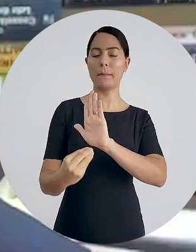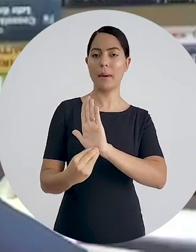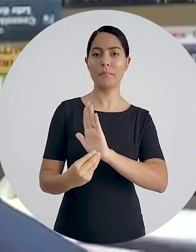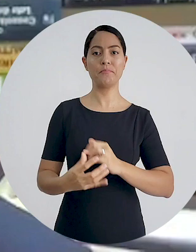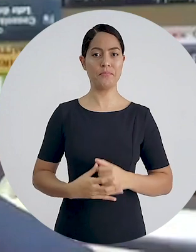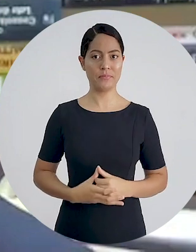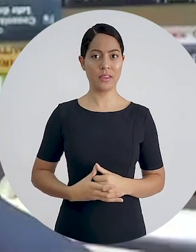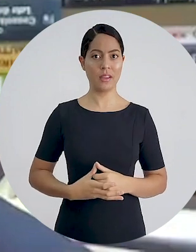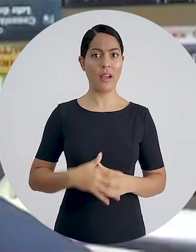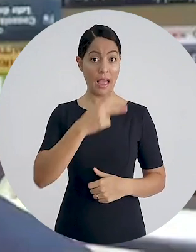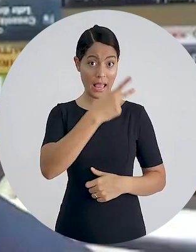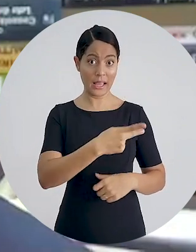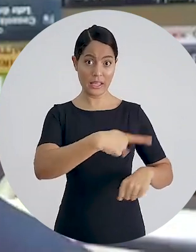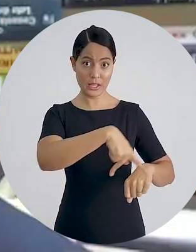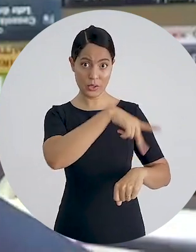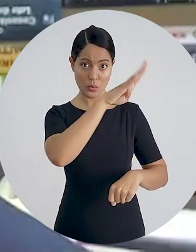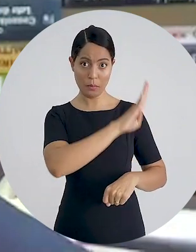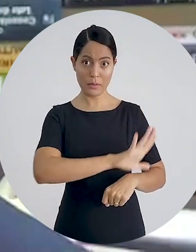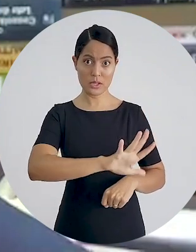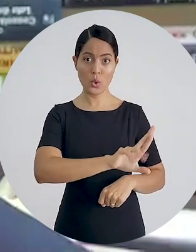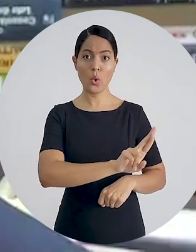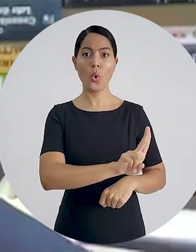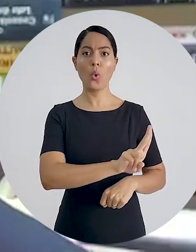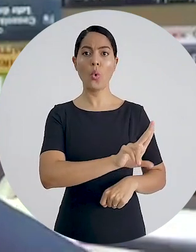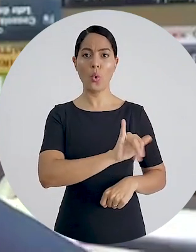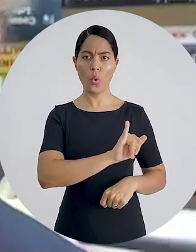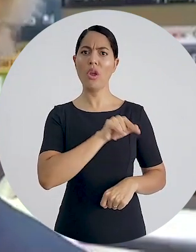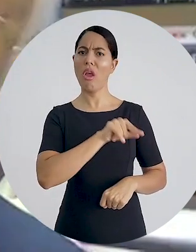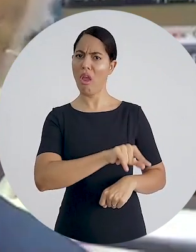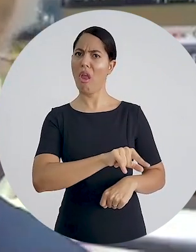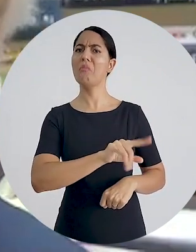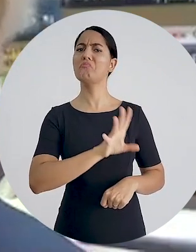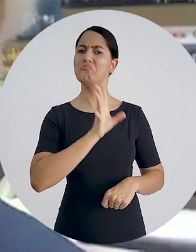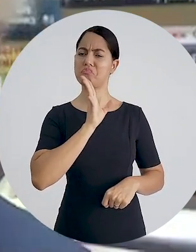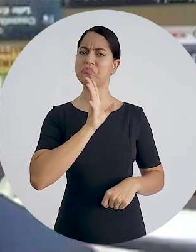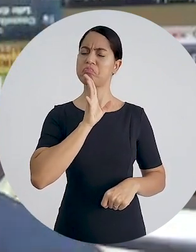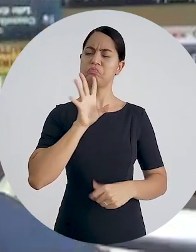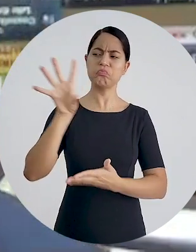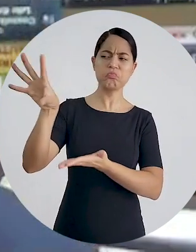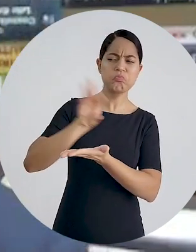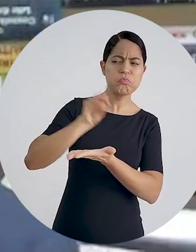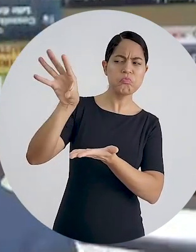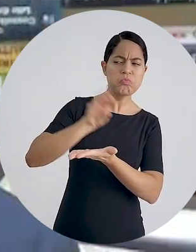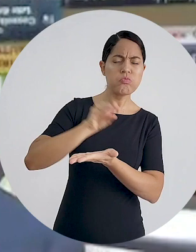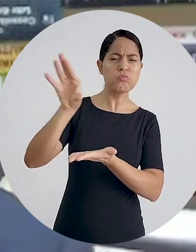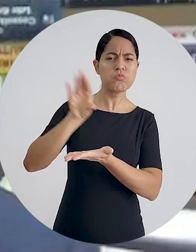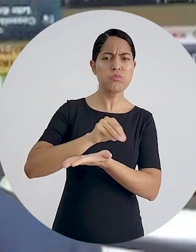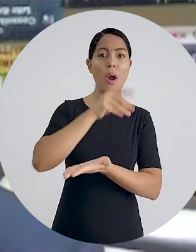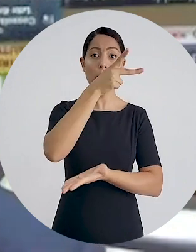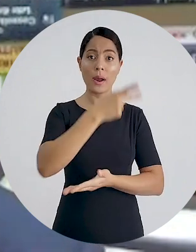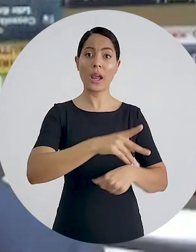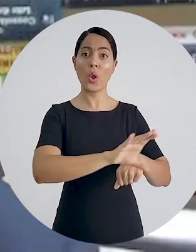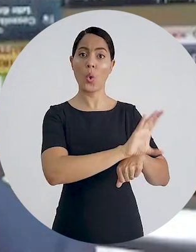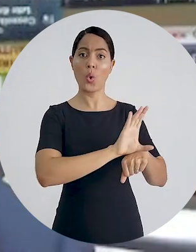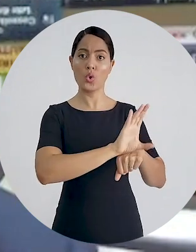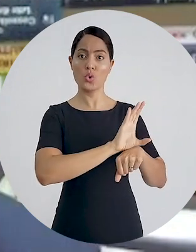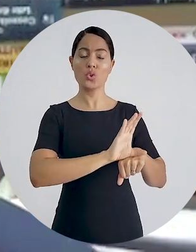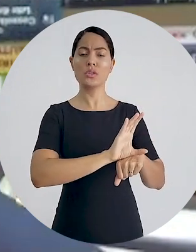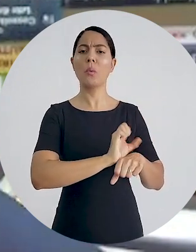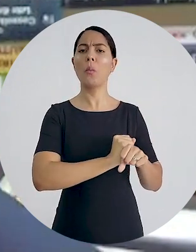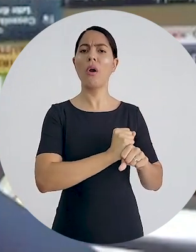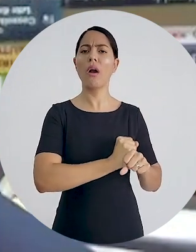democráticas. Rui, conhecedor profundo do sistema inglês, do sistema americano, trouxe toda essa contribuição